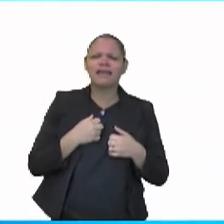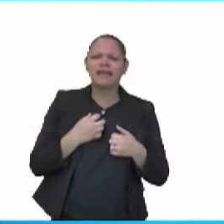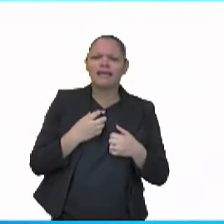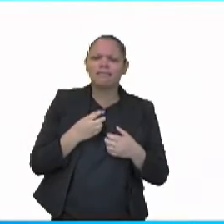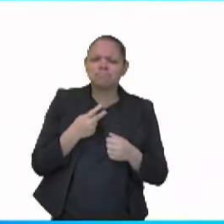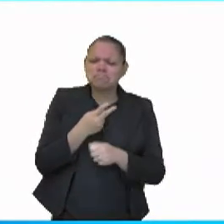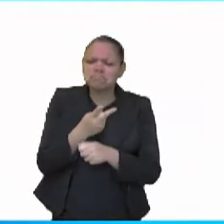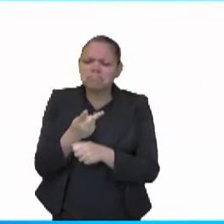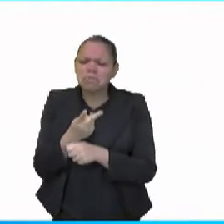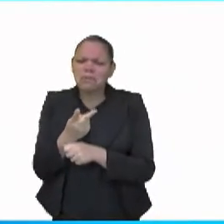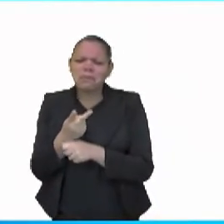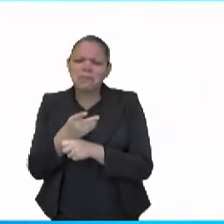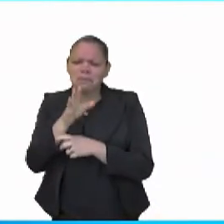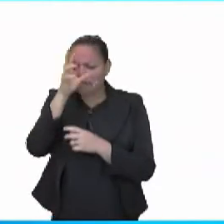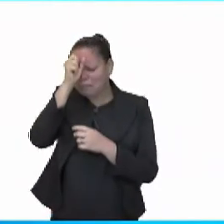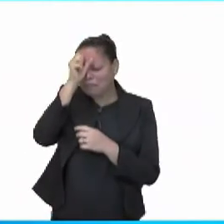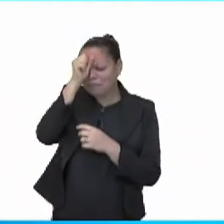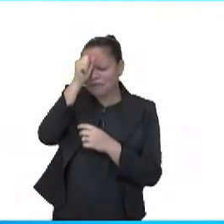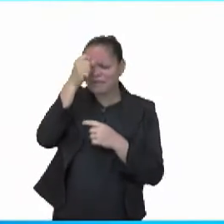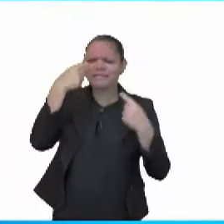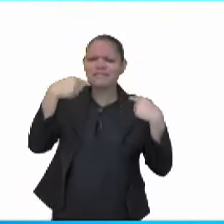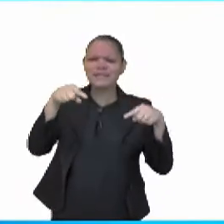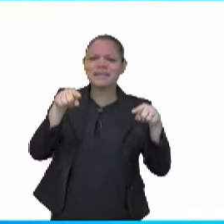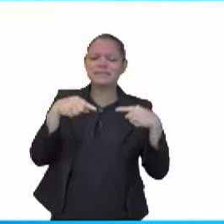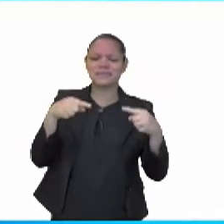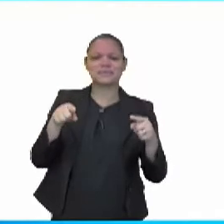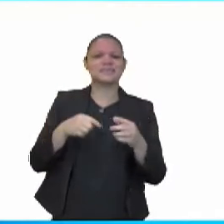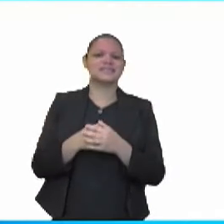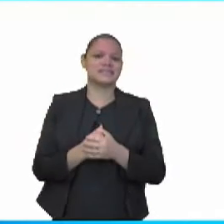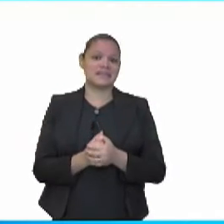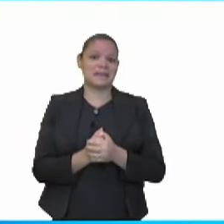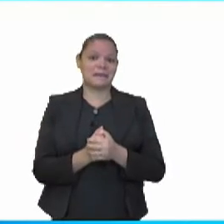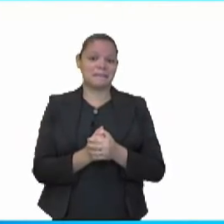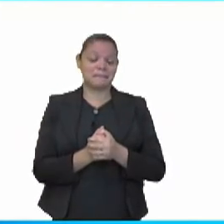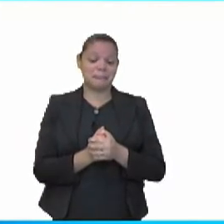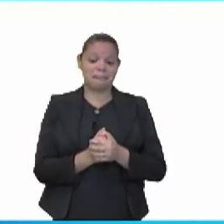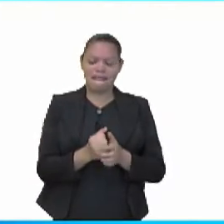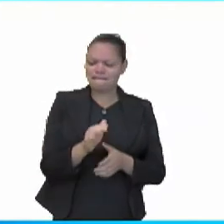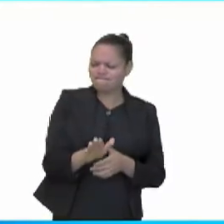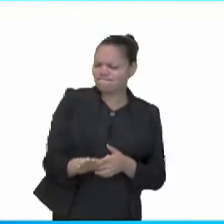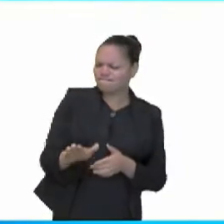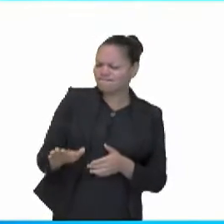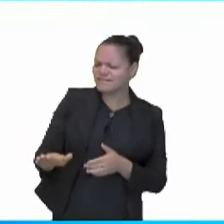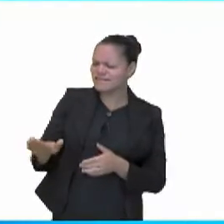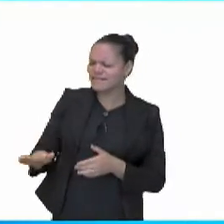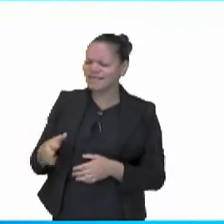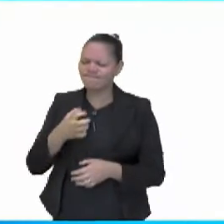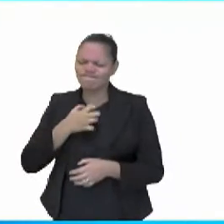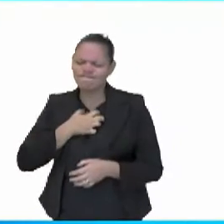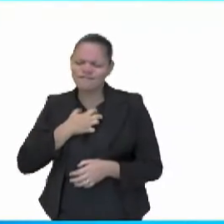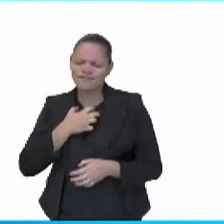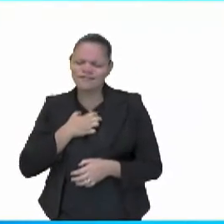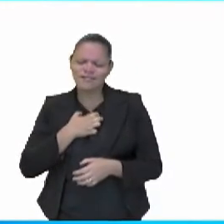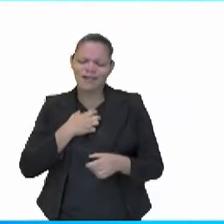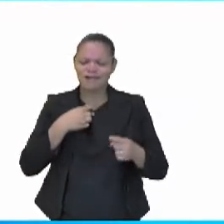essa curiosidade primeiro, né? Vontade de seguir com a música. Muito bem,